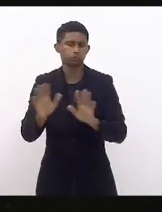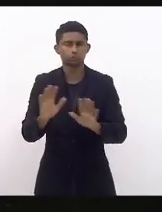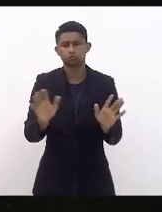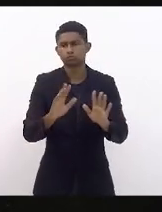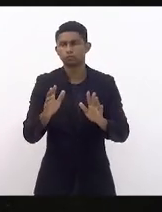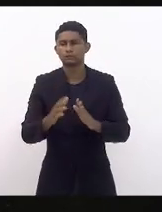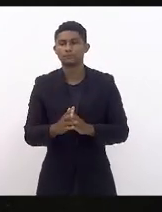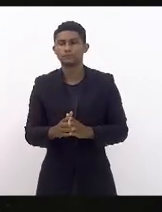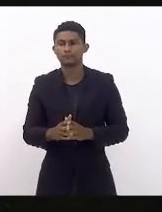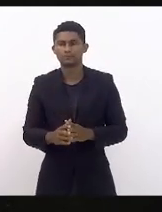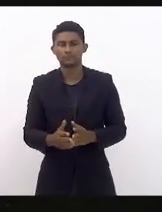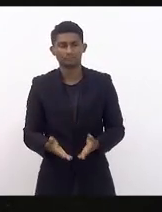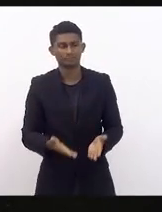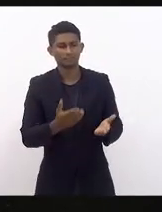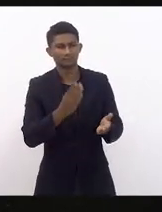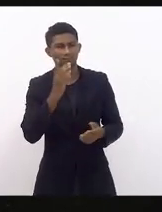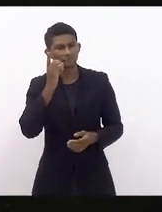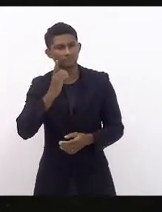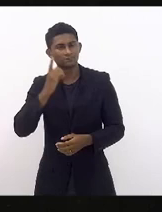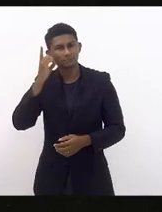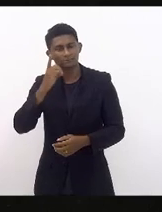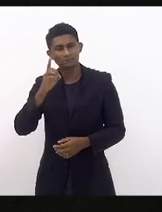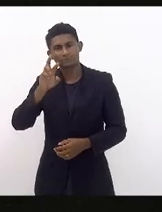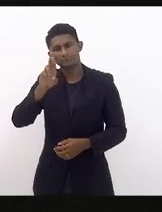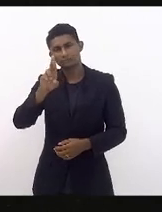Excelentíssima deputada estadual Rosane Félix,